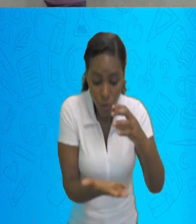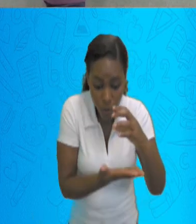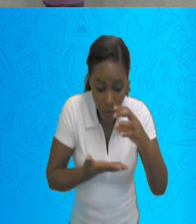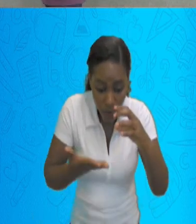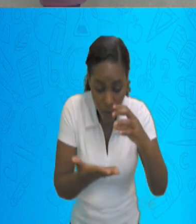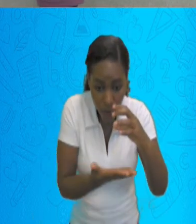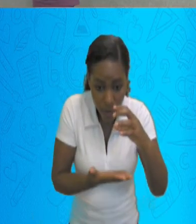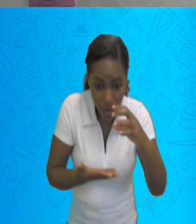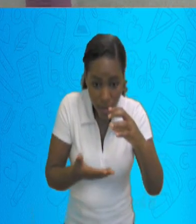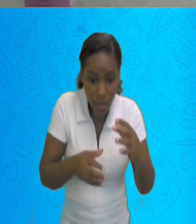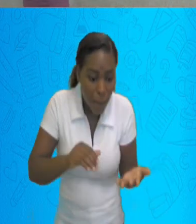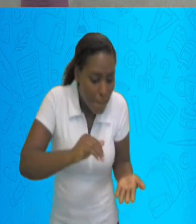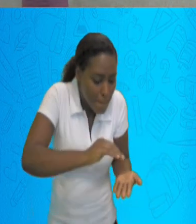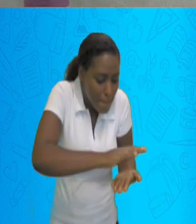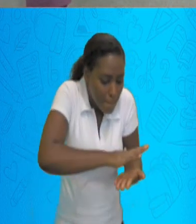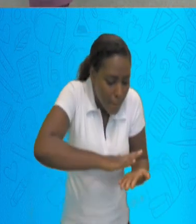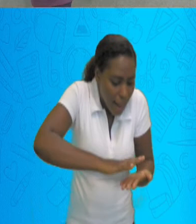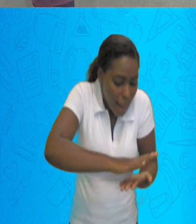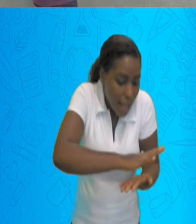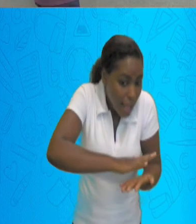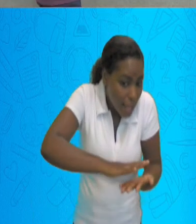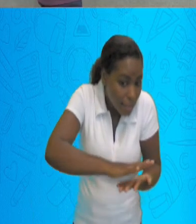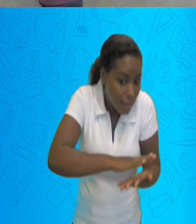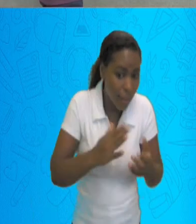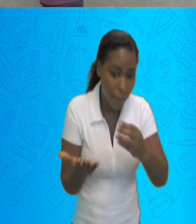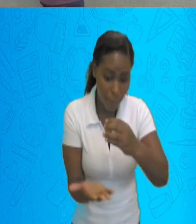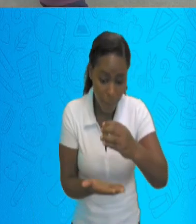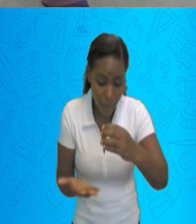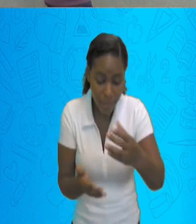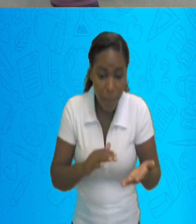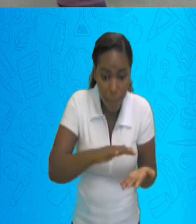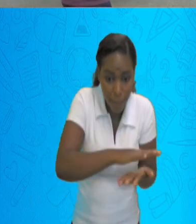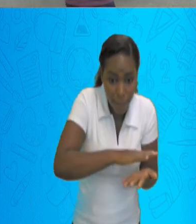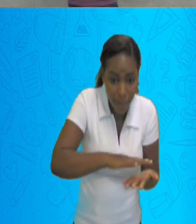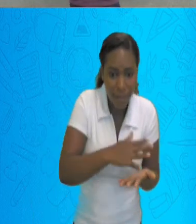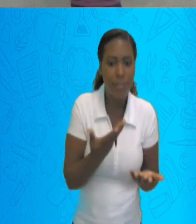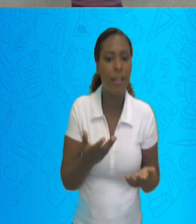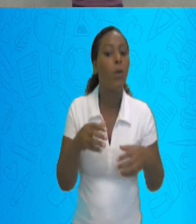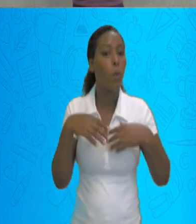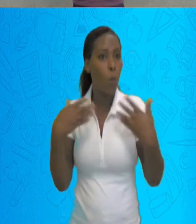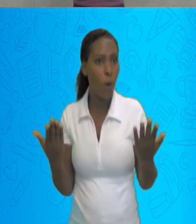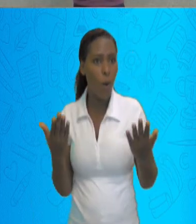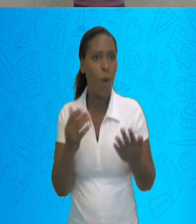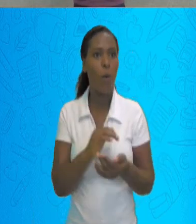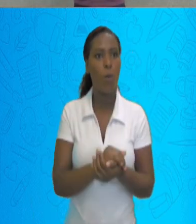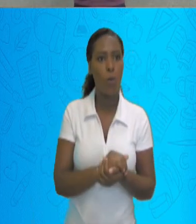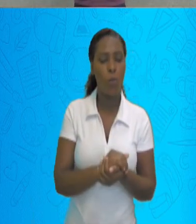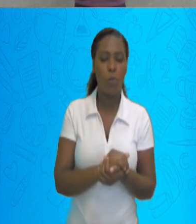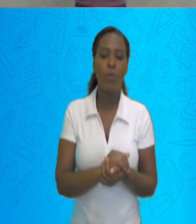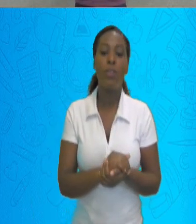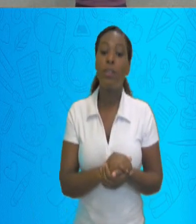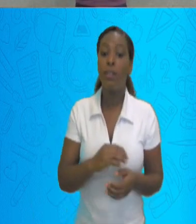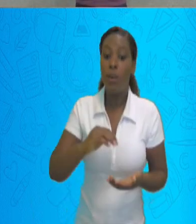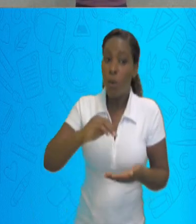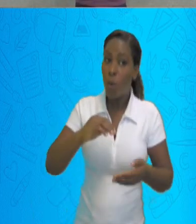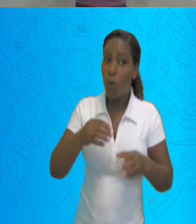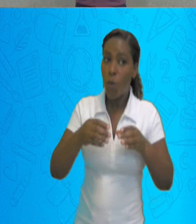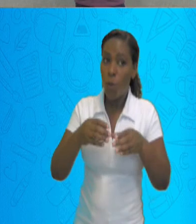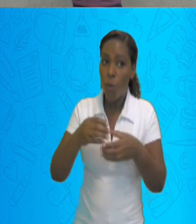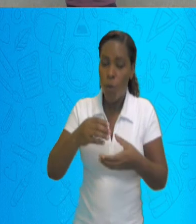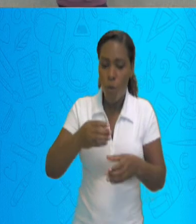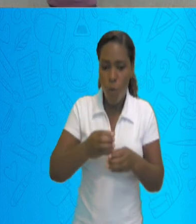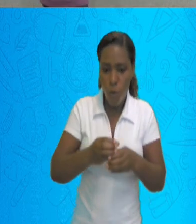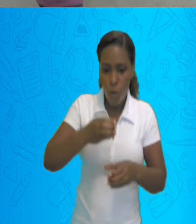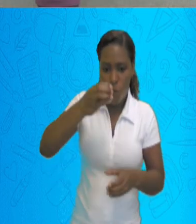planas? Então, vamos analisar aqui. O cubo é de base plana? Sim. Então, o cubo é um sólido de